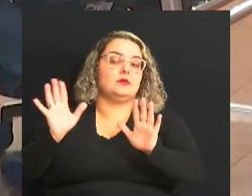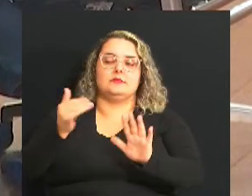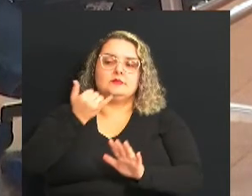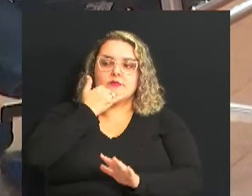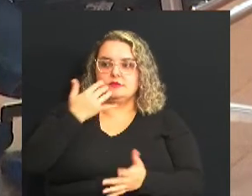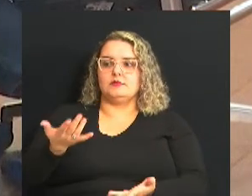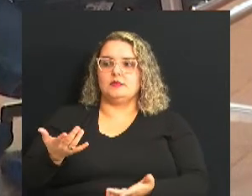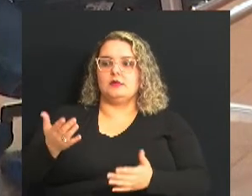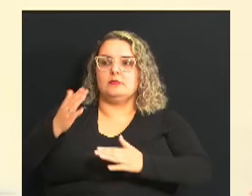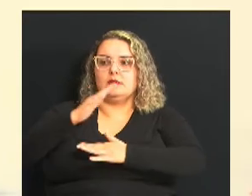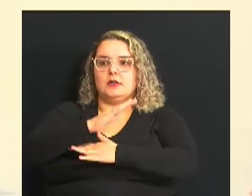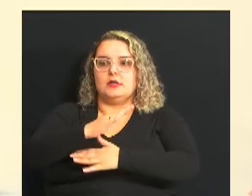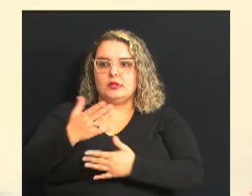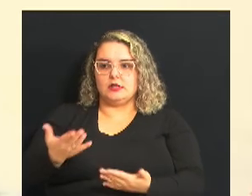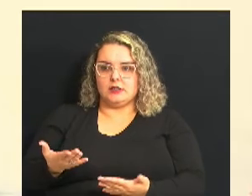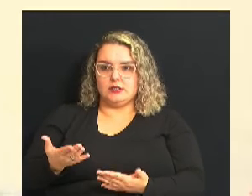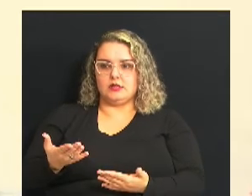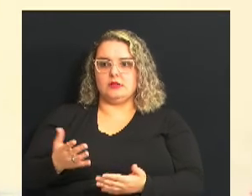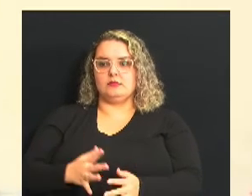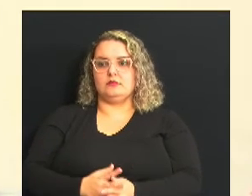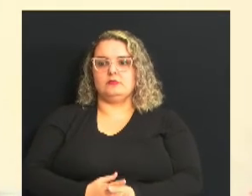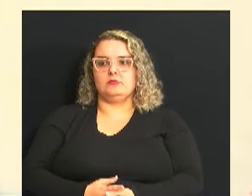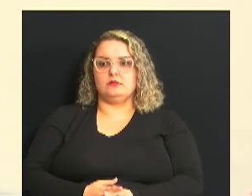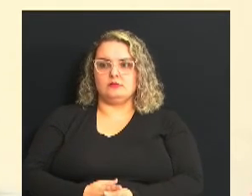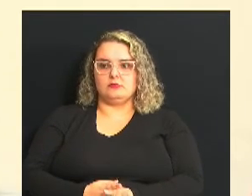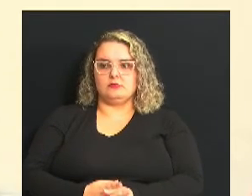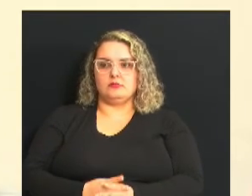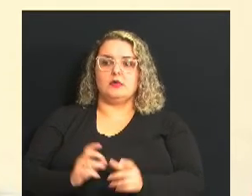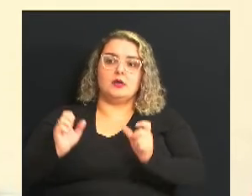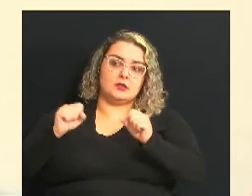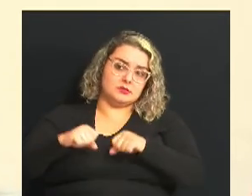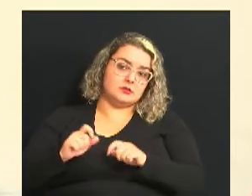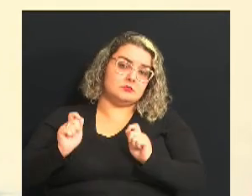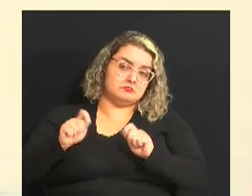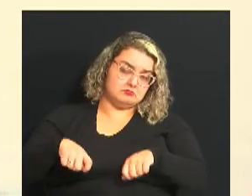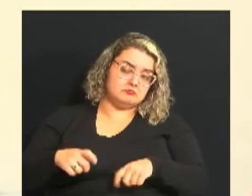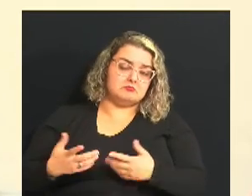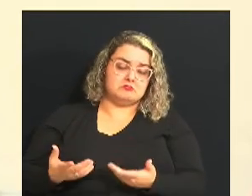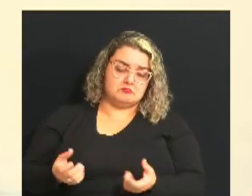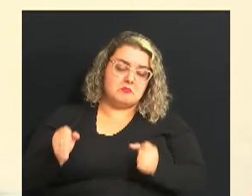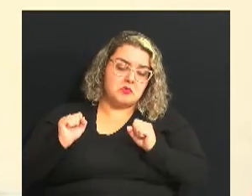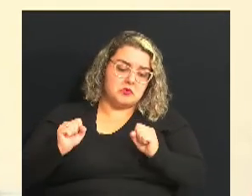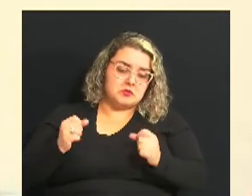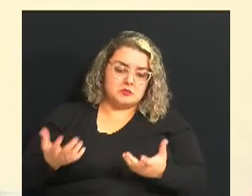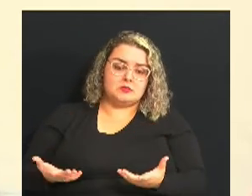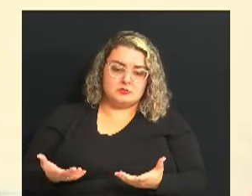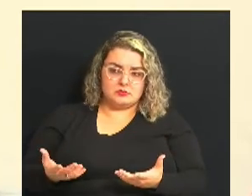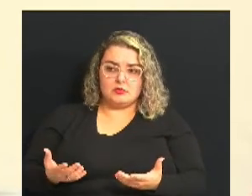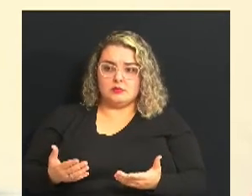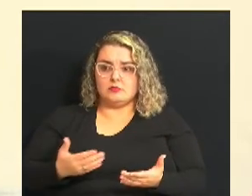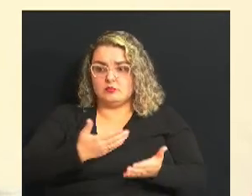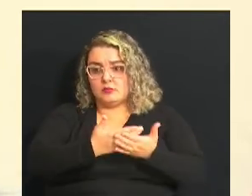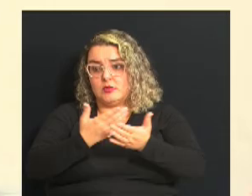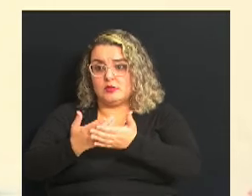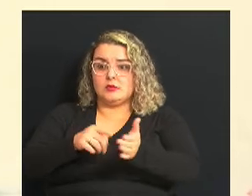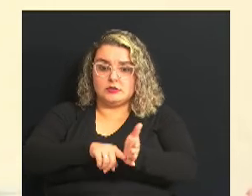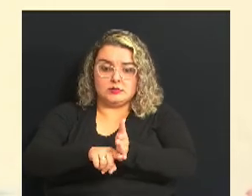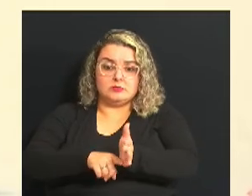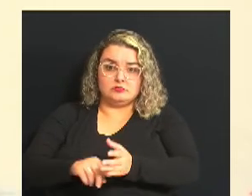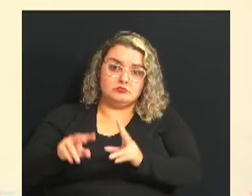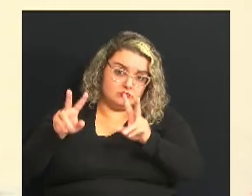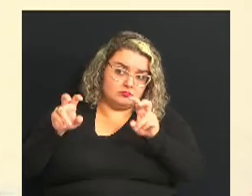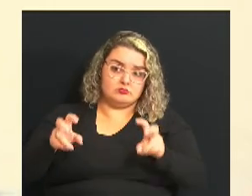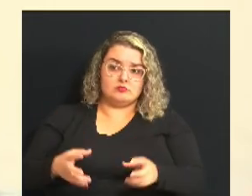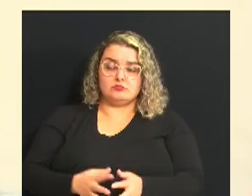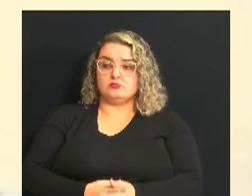Câmara Municipal, é sim possível, né? Nós até já iniciamos vários estudos a respeito disso, né?